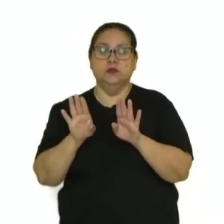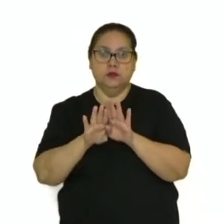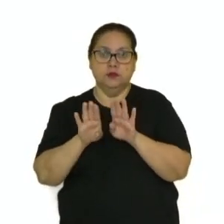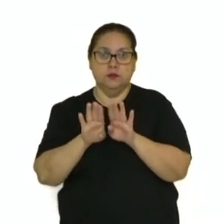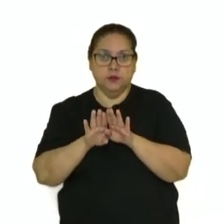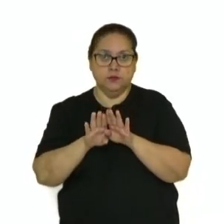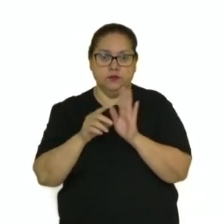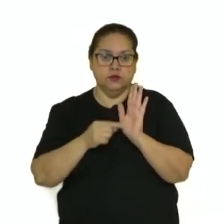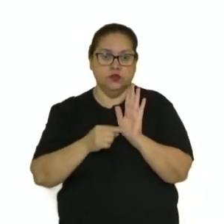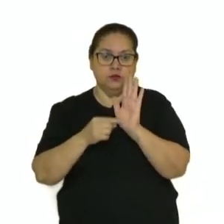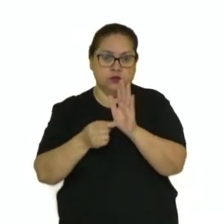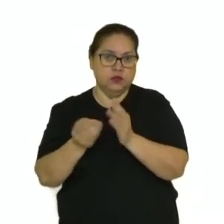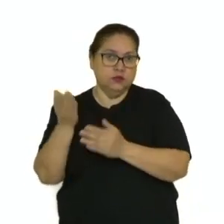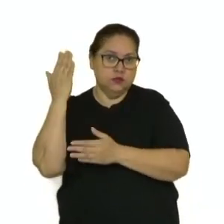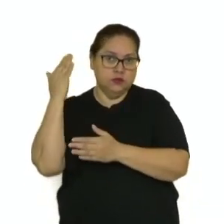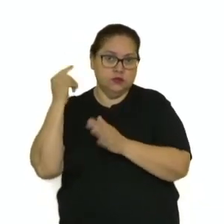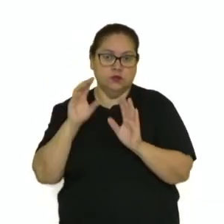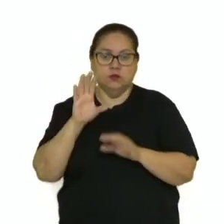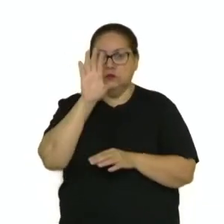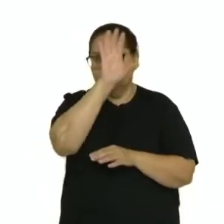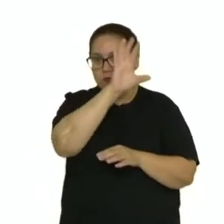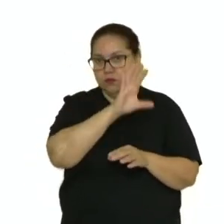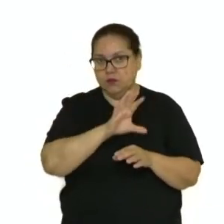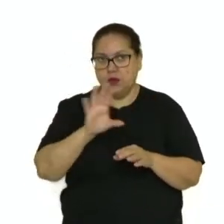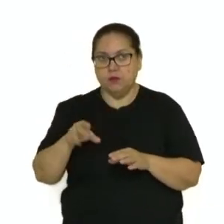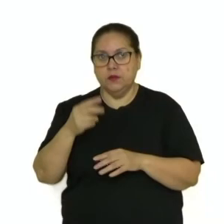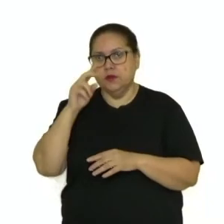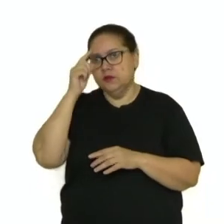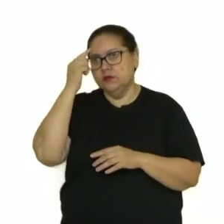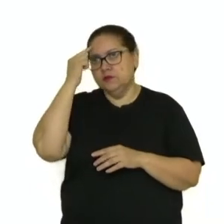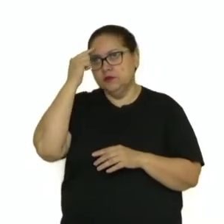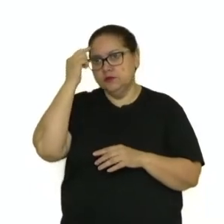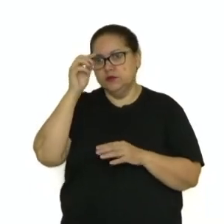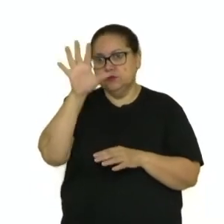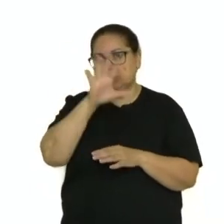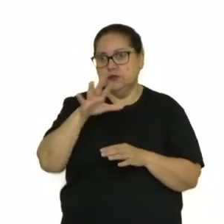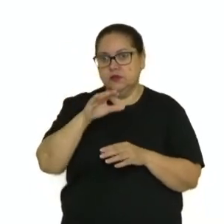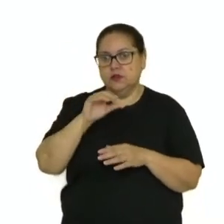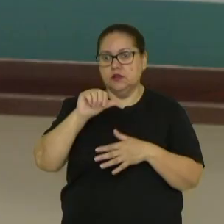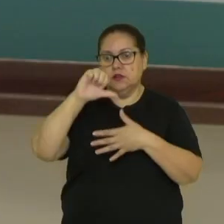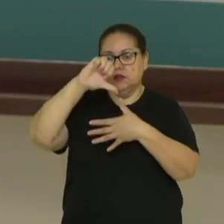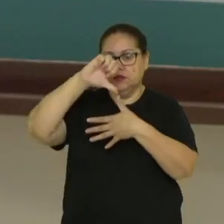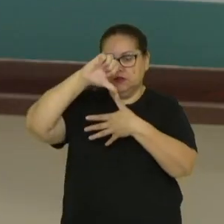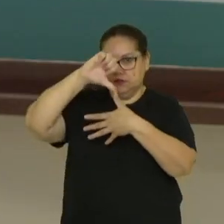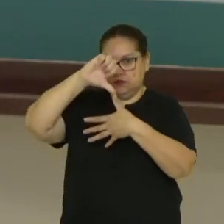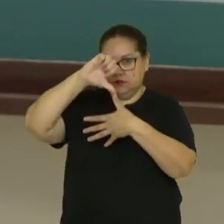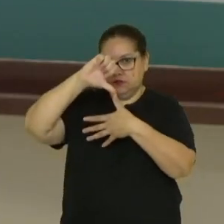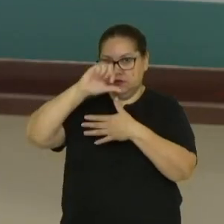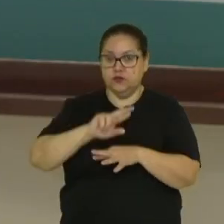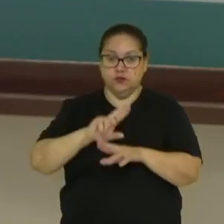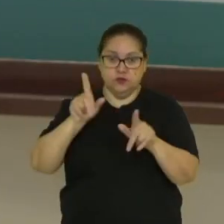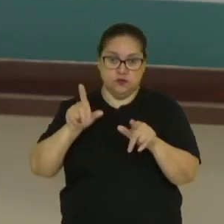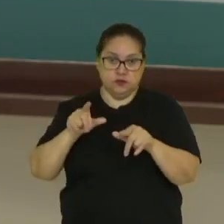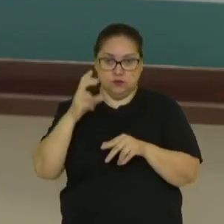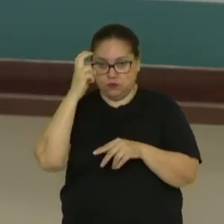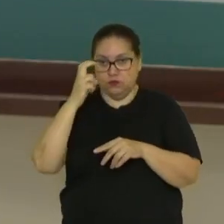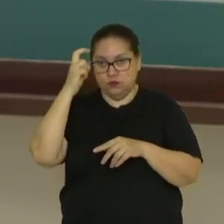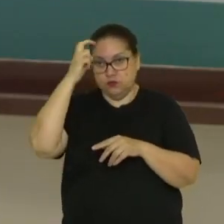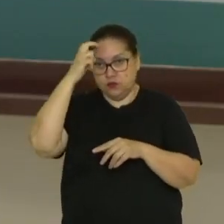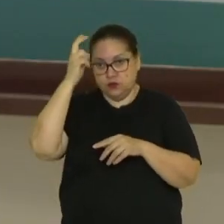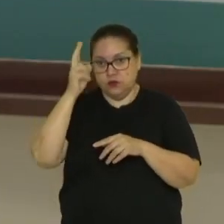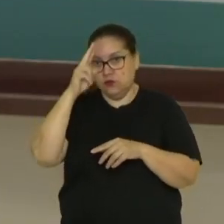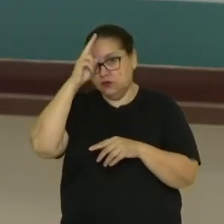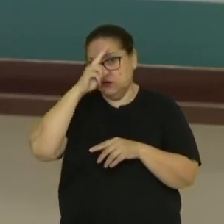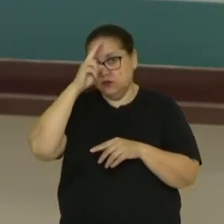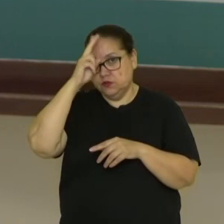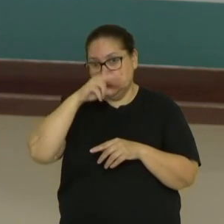históricos, já mostrados aqui anteriormente no mapa, né? Imagine, né, a região, por exemplo, da América Latina. Ela é diferente de forma cultural e